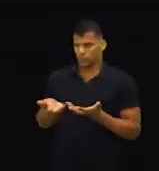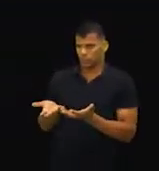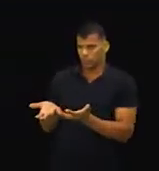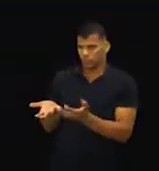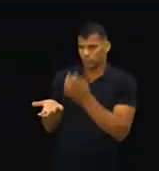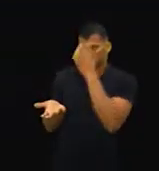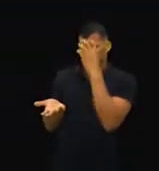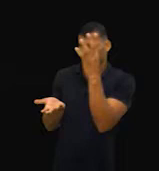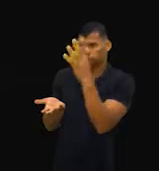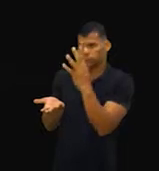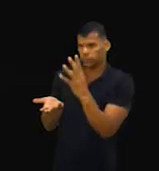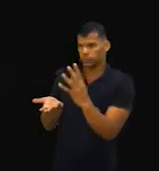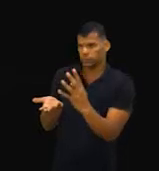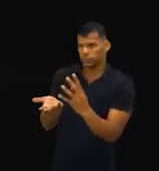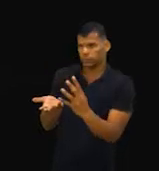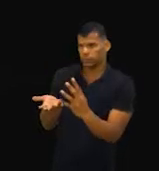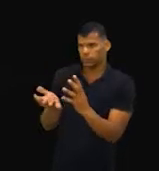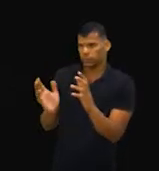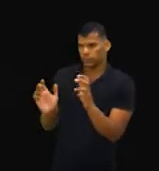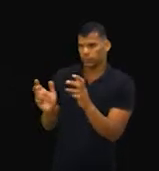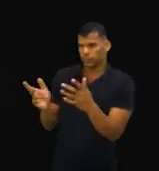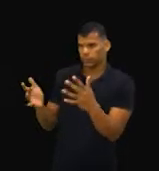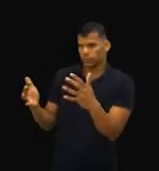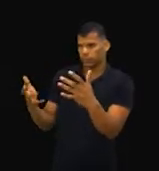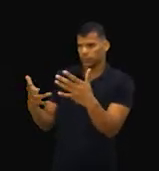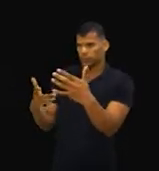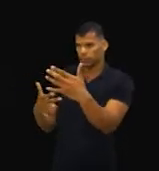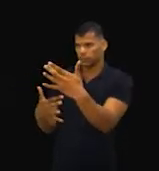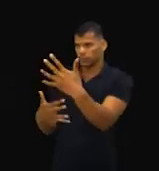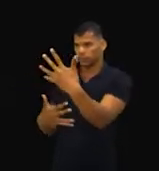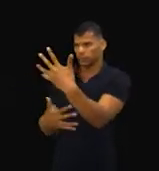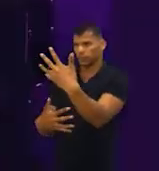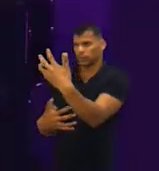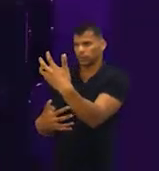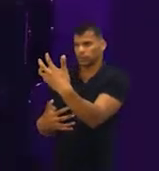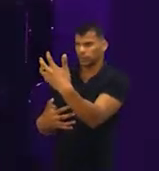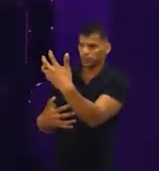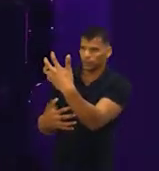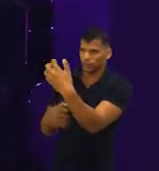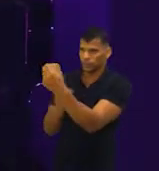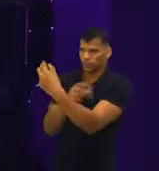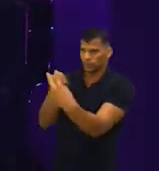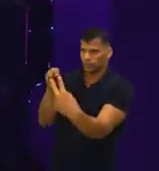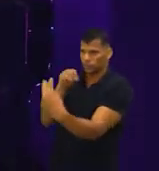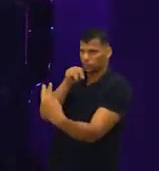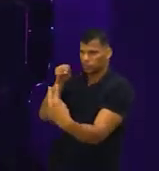Eu quero seus olhinhos ciganos nos